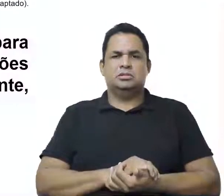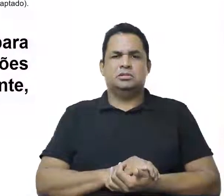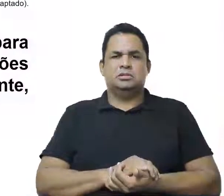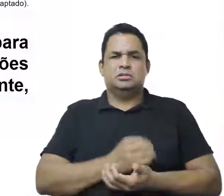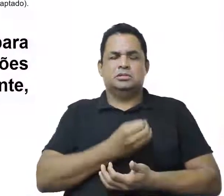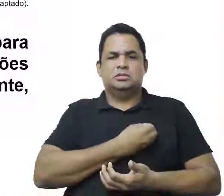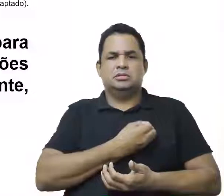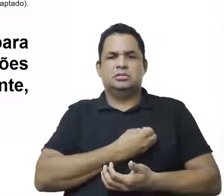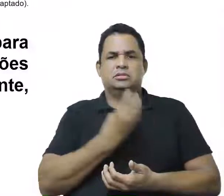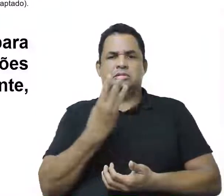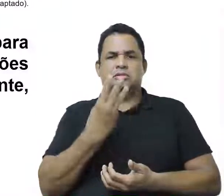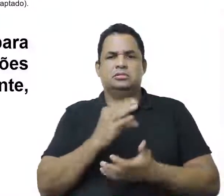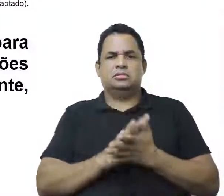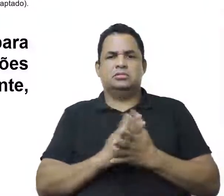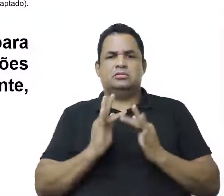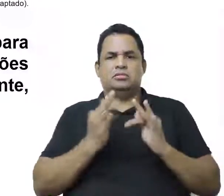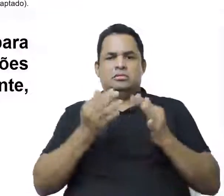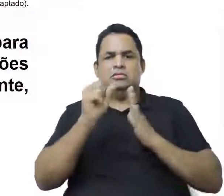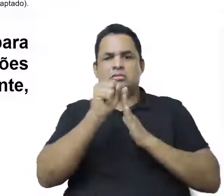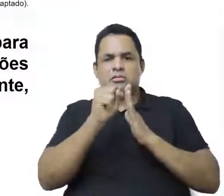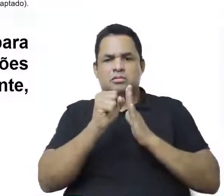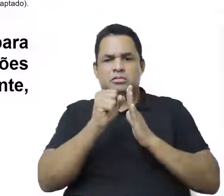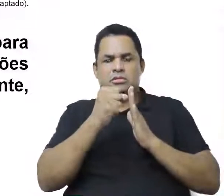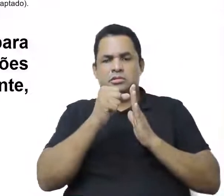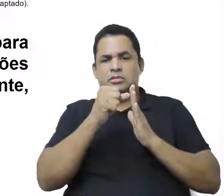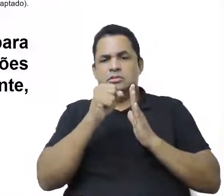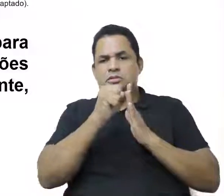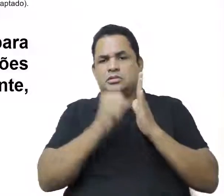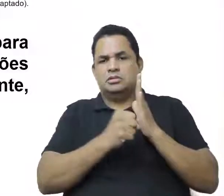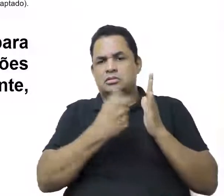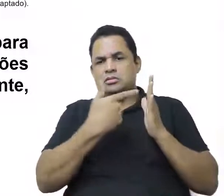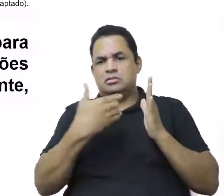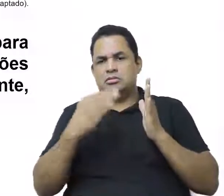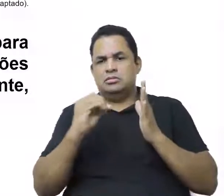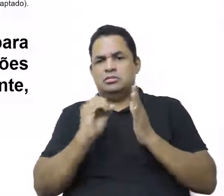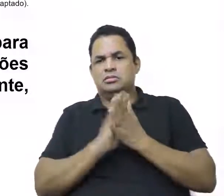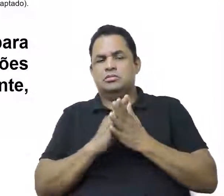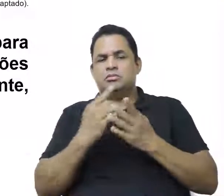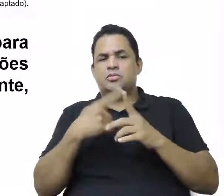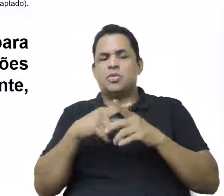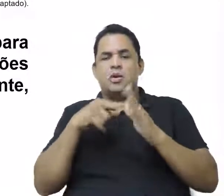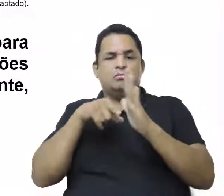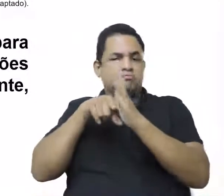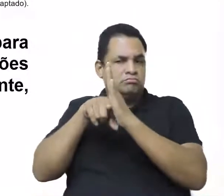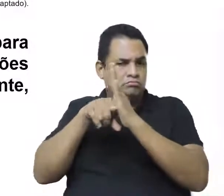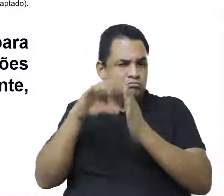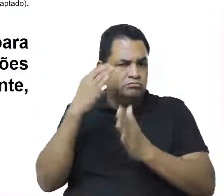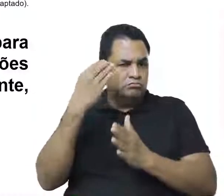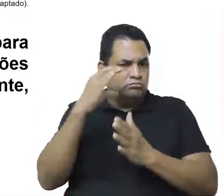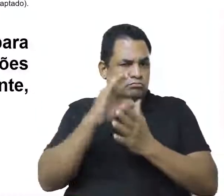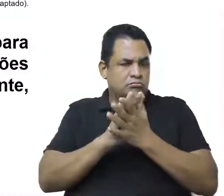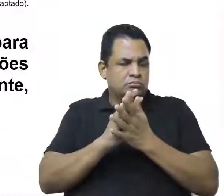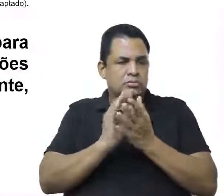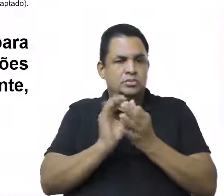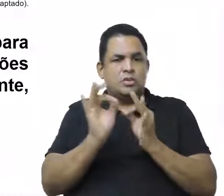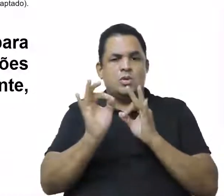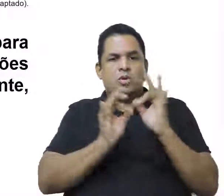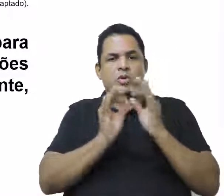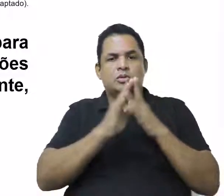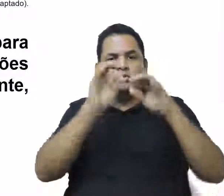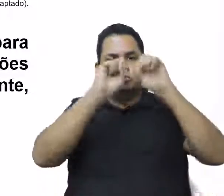Questão 3. No final do século XX, e em razão da ciência, produziu-se um